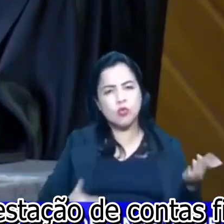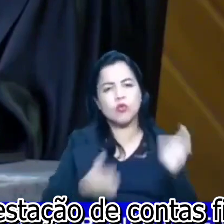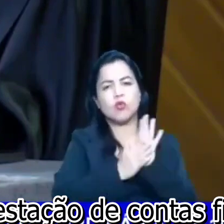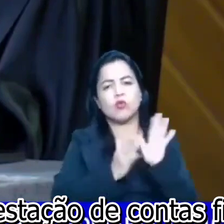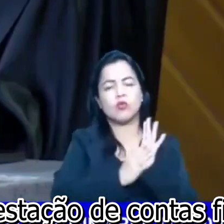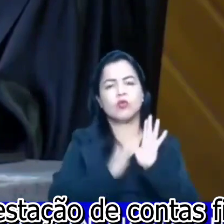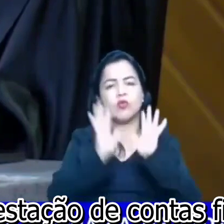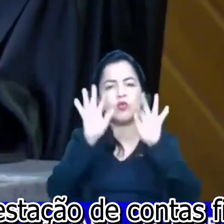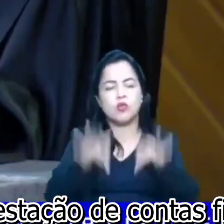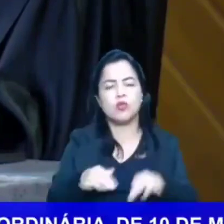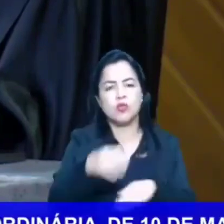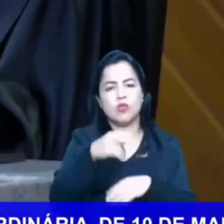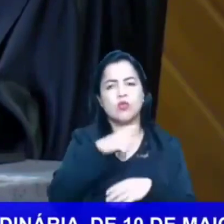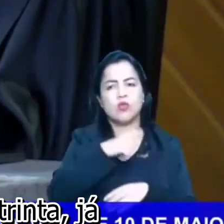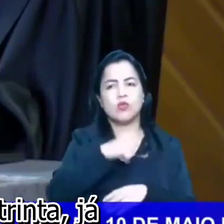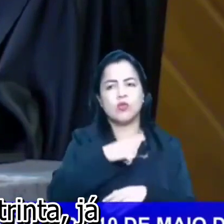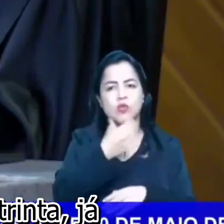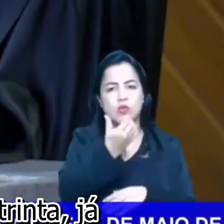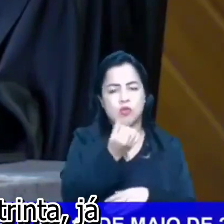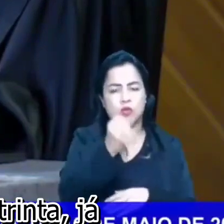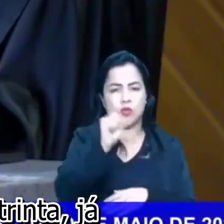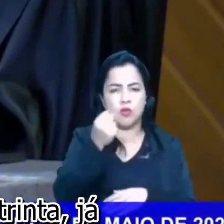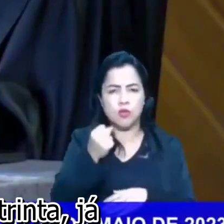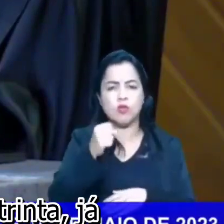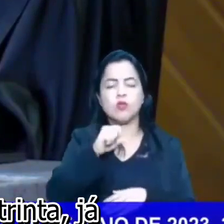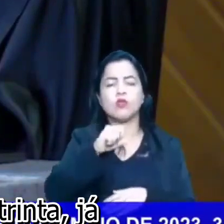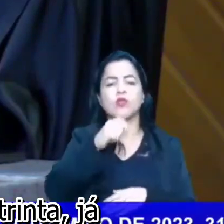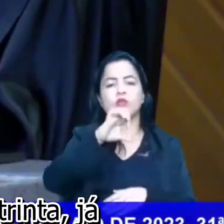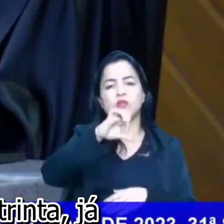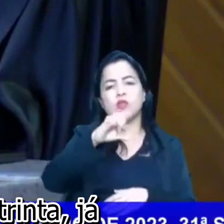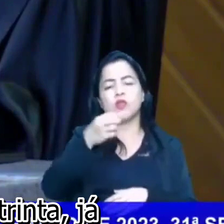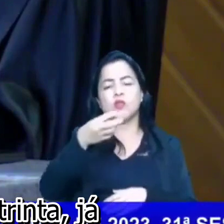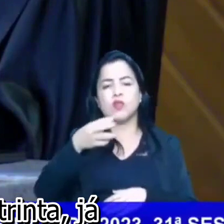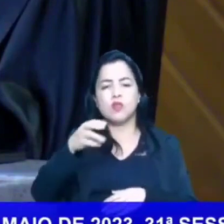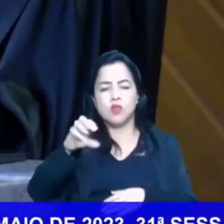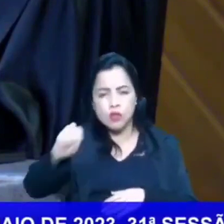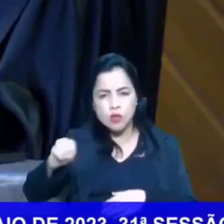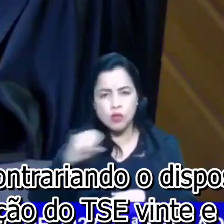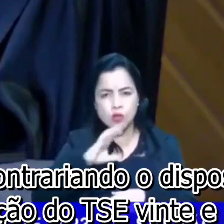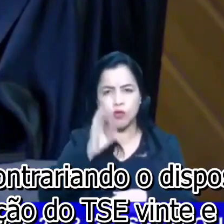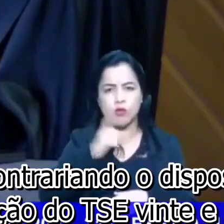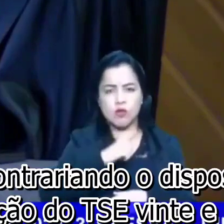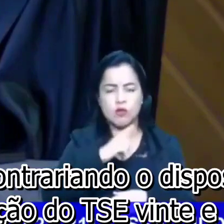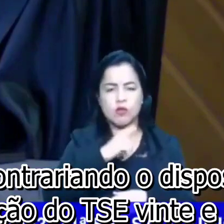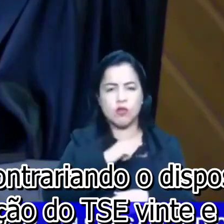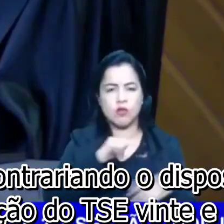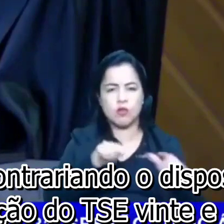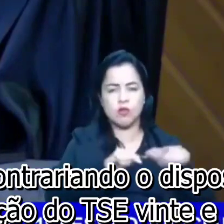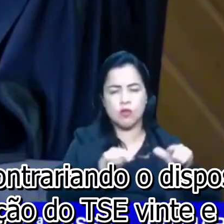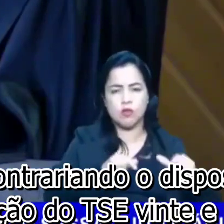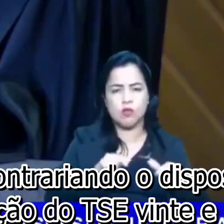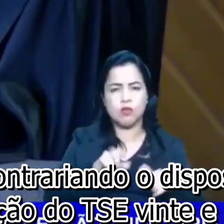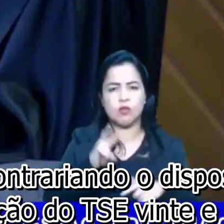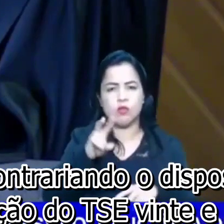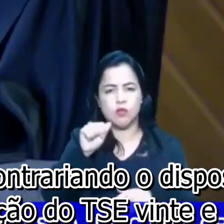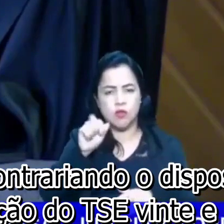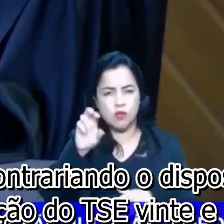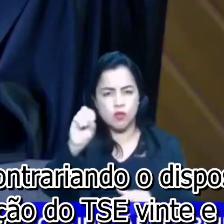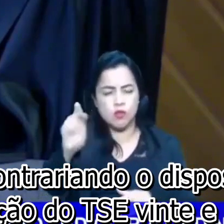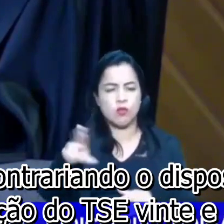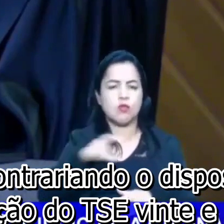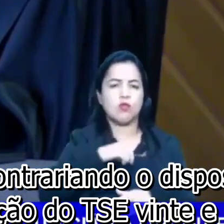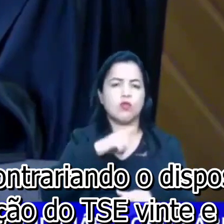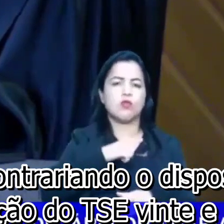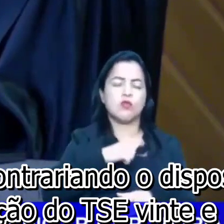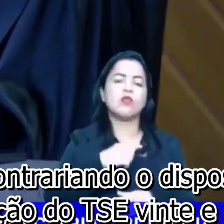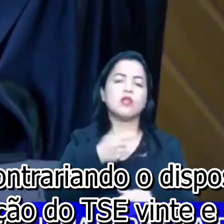de contas final, no valor de R$ 68.930, já subtraídas as tarifas bancárias no valor de R$